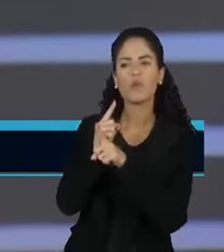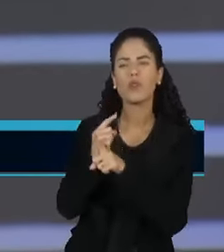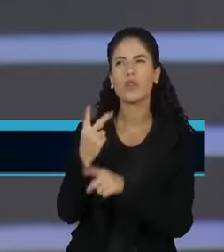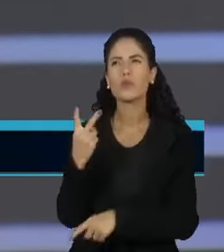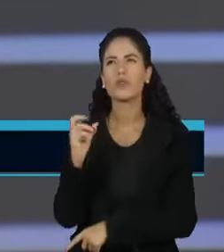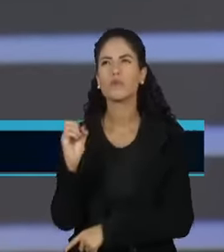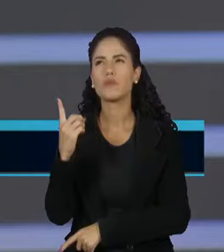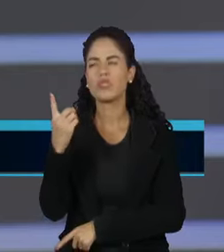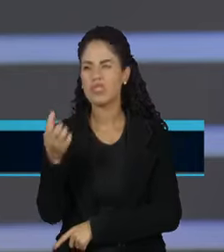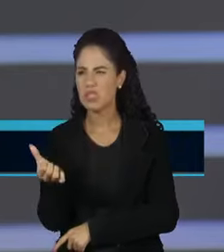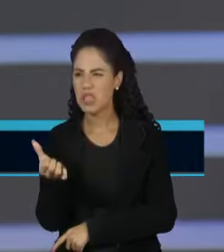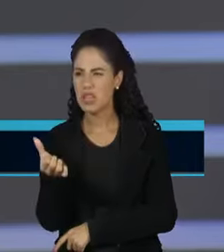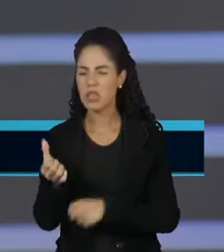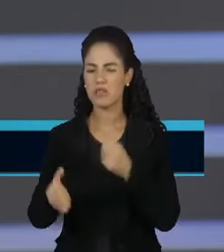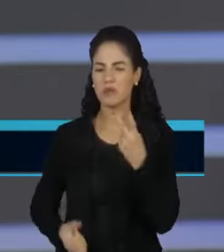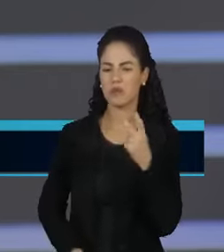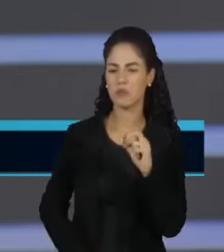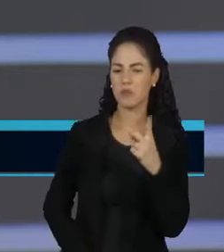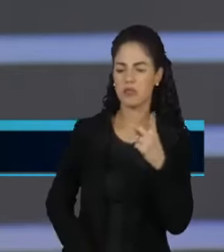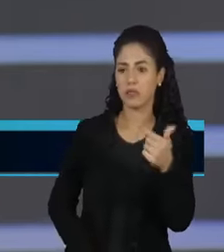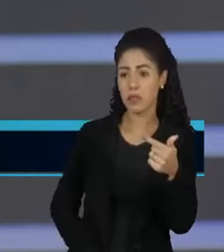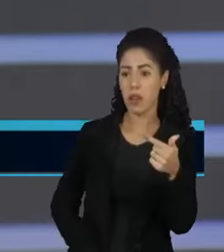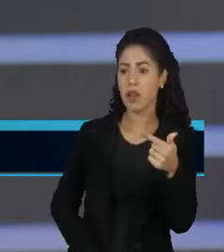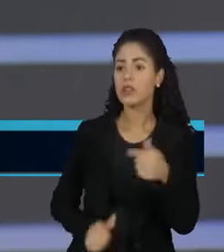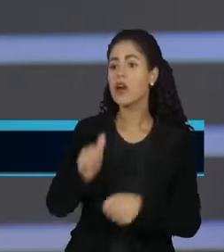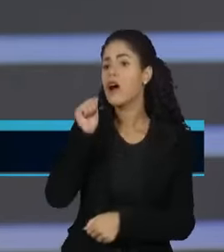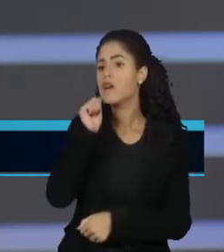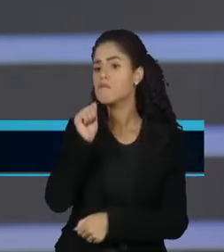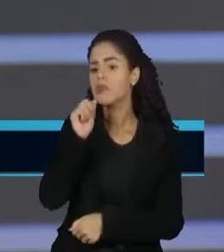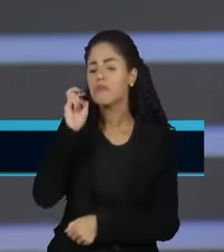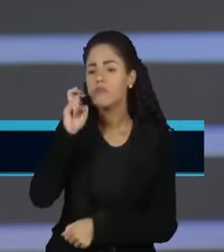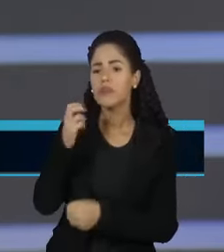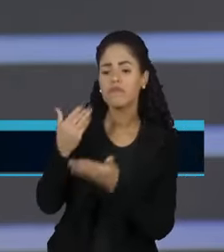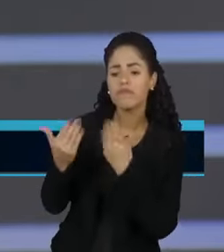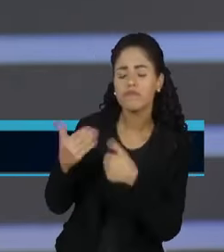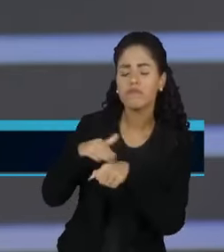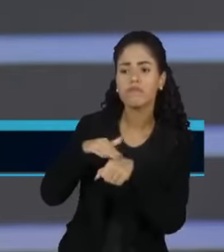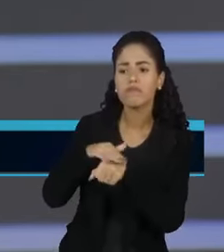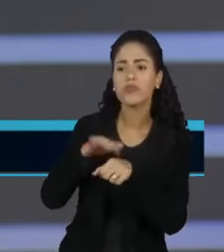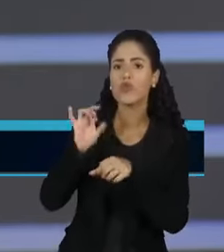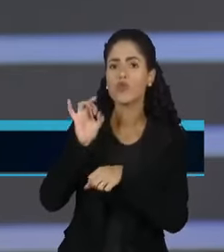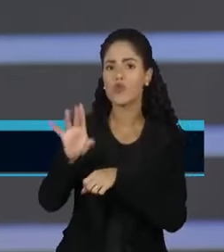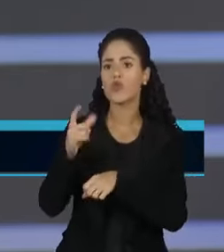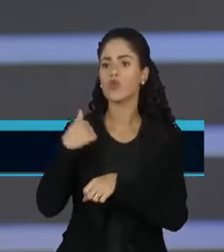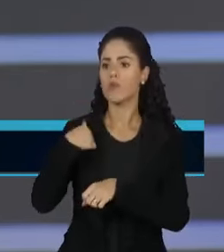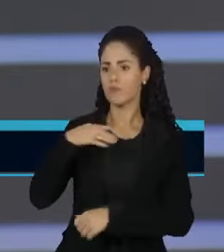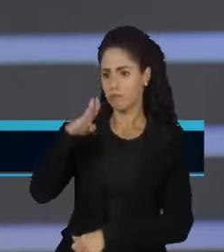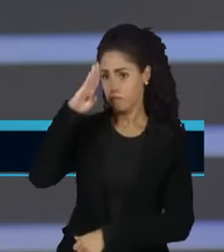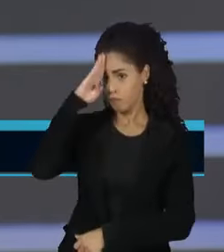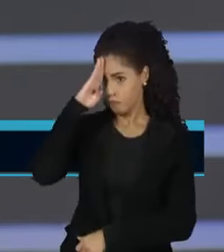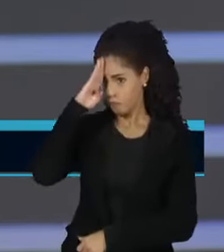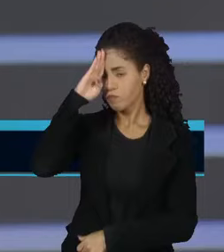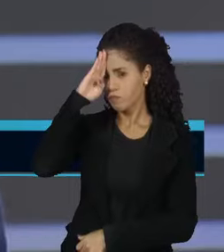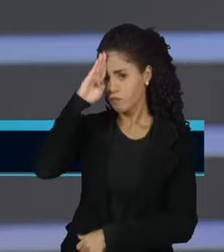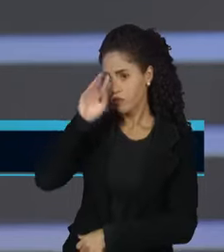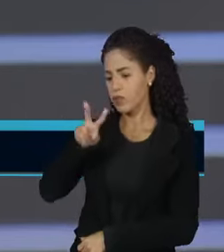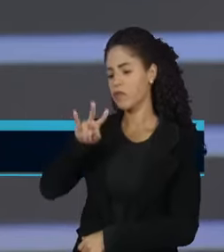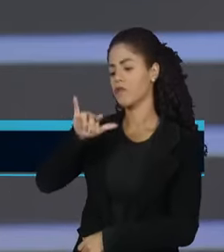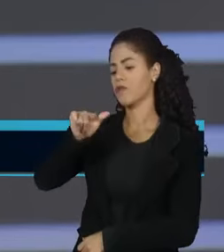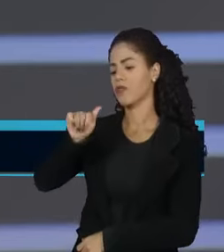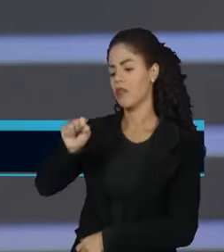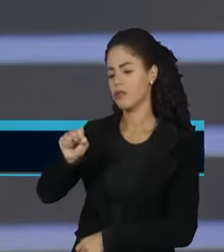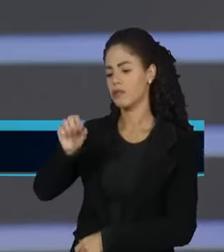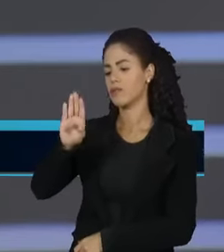2016, 2017, com essa senhora lá. Eu fui conversar com então comandante do Exército Vilas Boas, tinha me